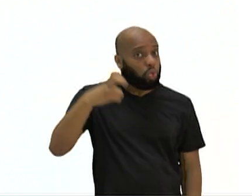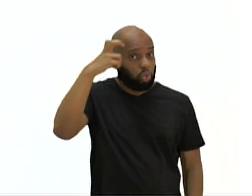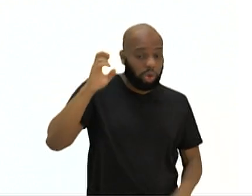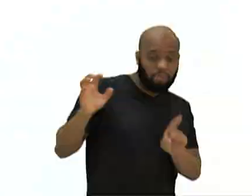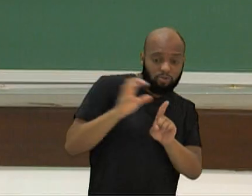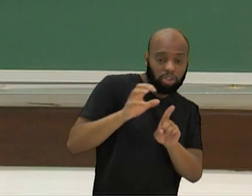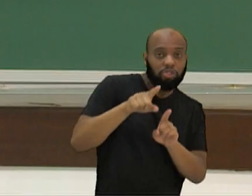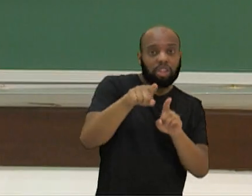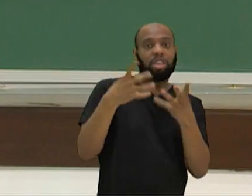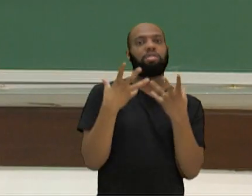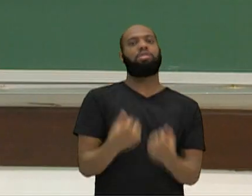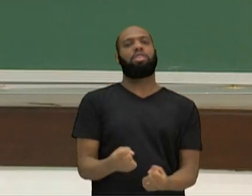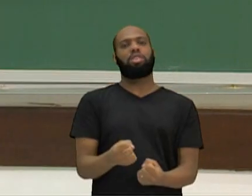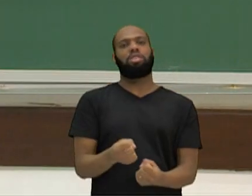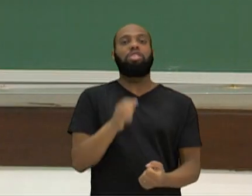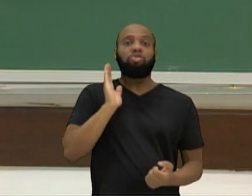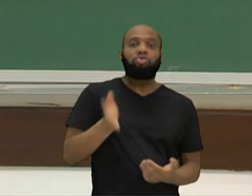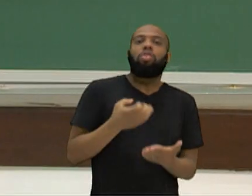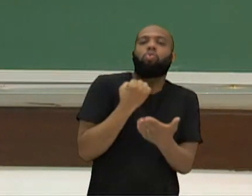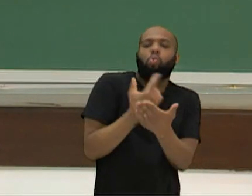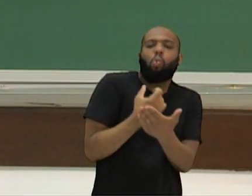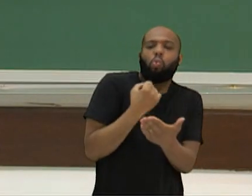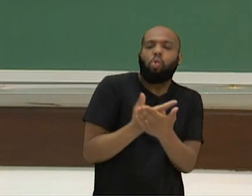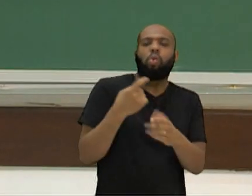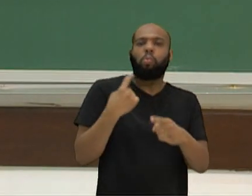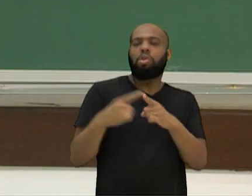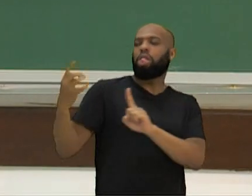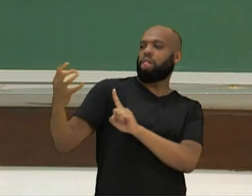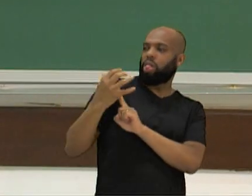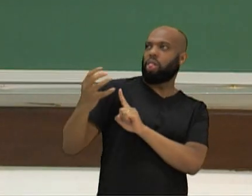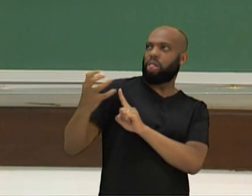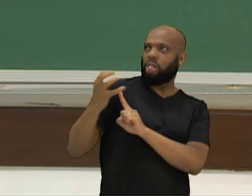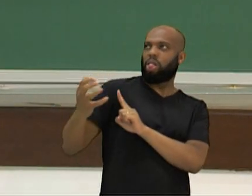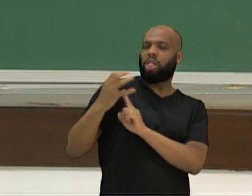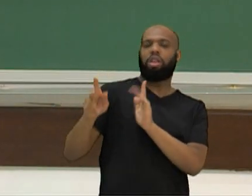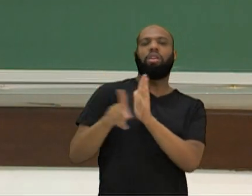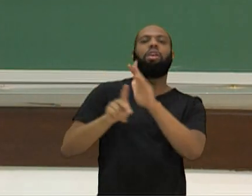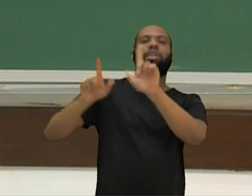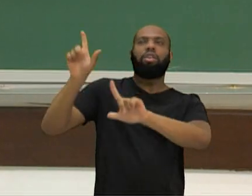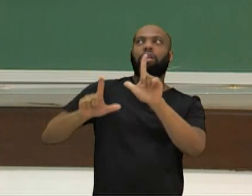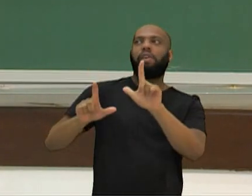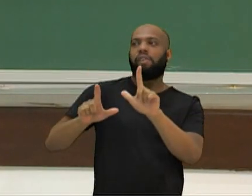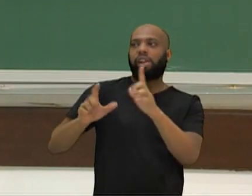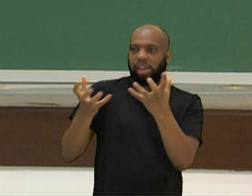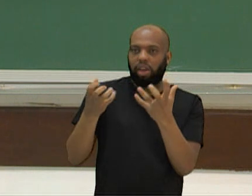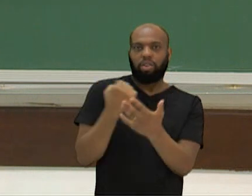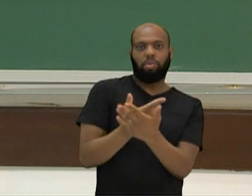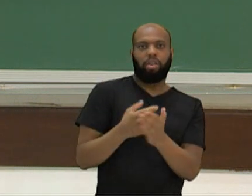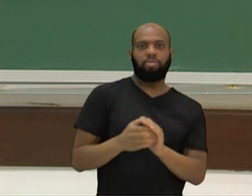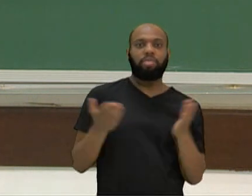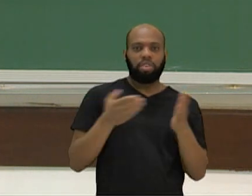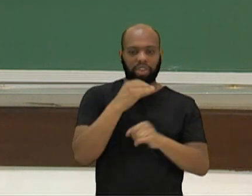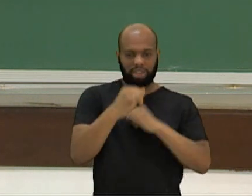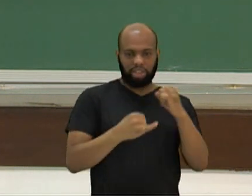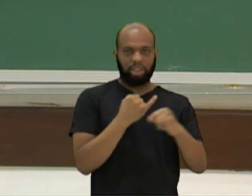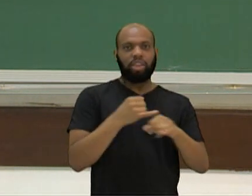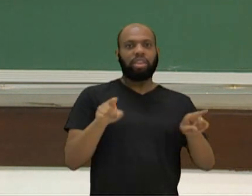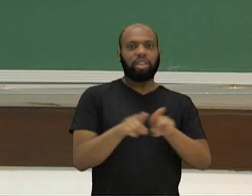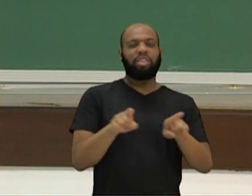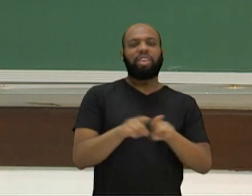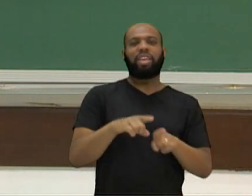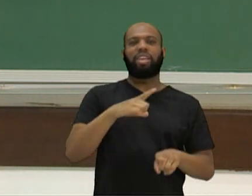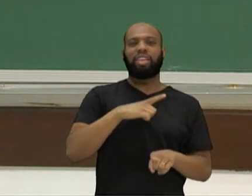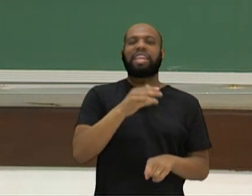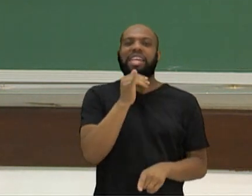Então, que coisas você consome porque você recebeu influência dos meios de comunicação, da internet? E agora a gente tem até os algoritmos,